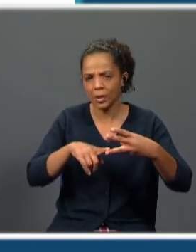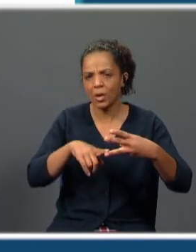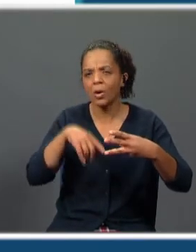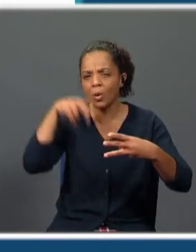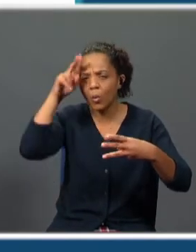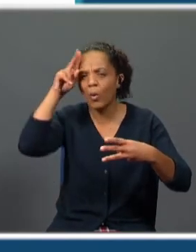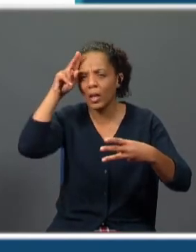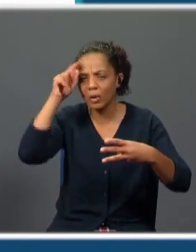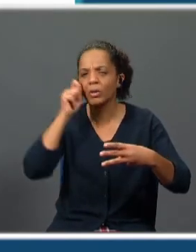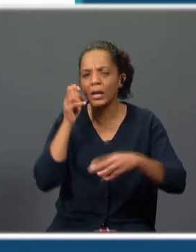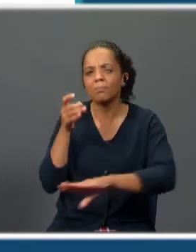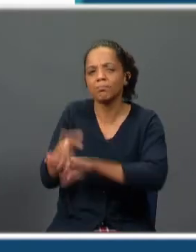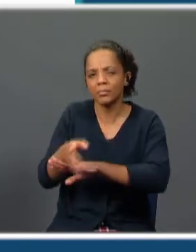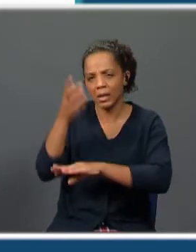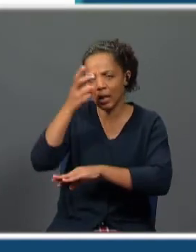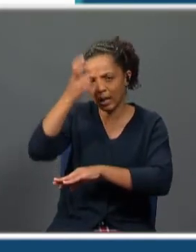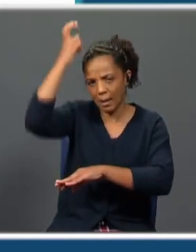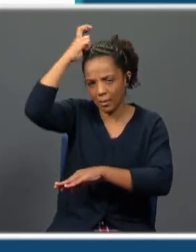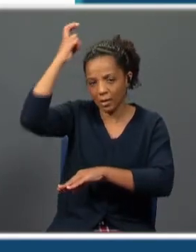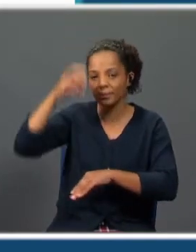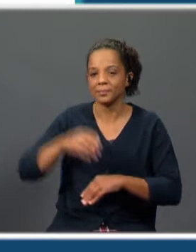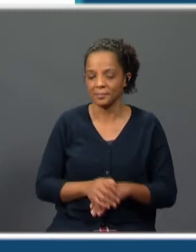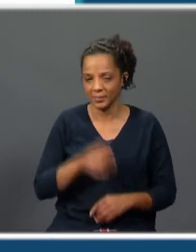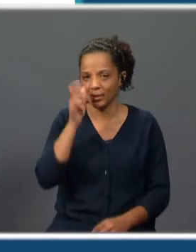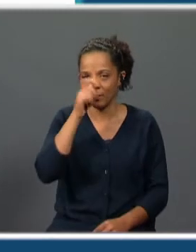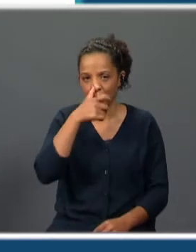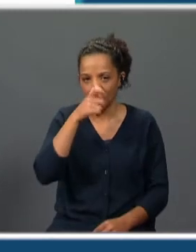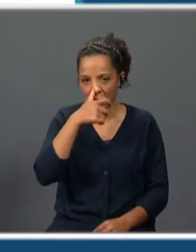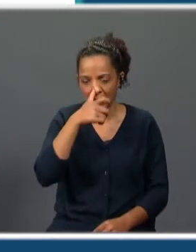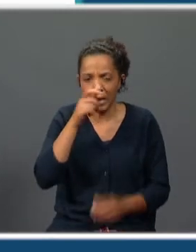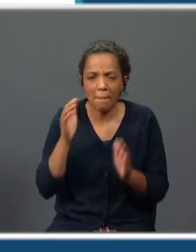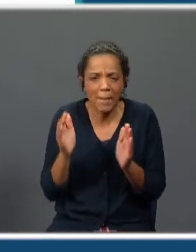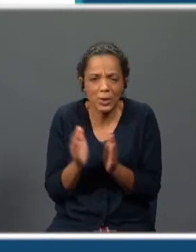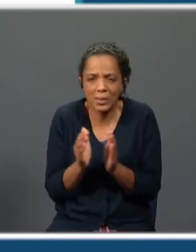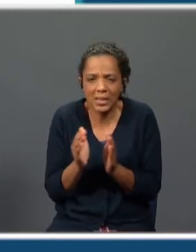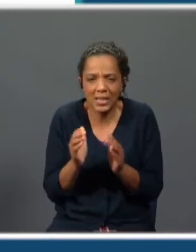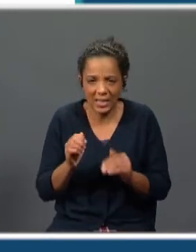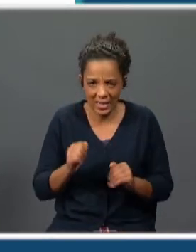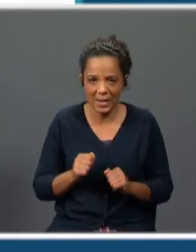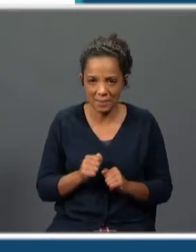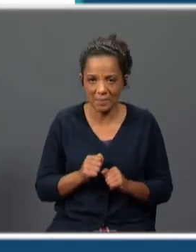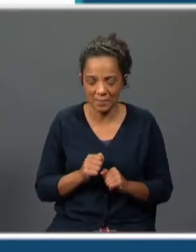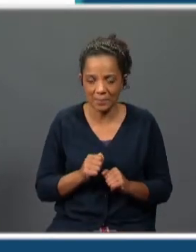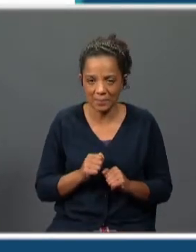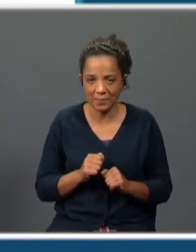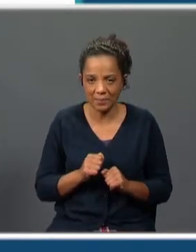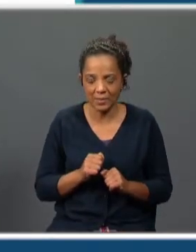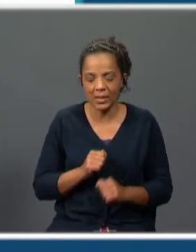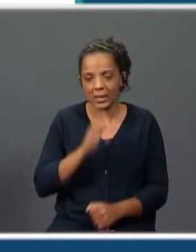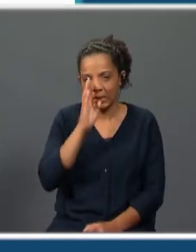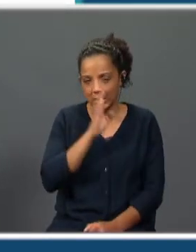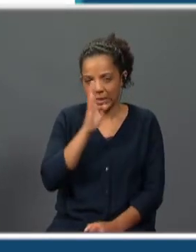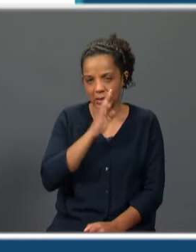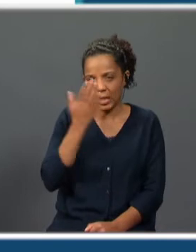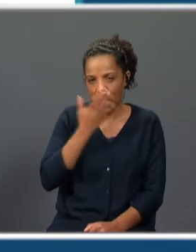coelhinho? Foi a formiga, a mais pequena de todas. Se nos